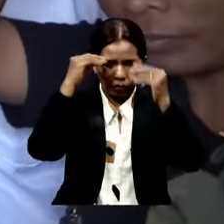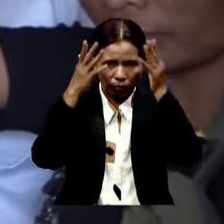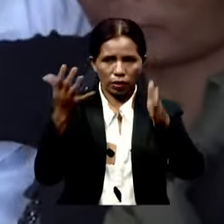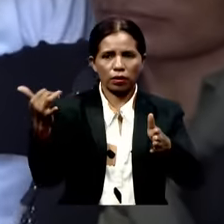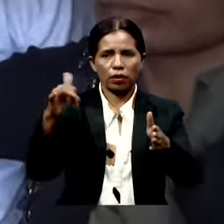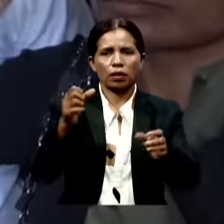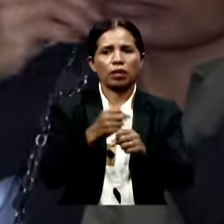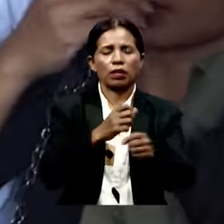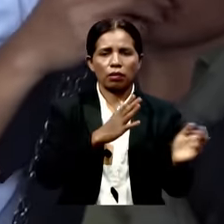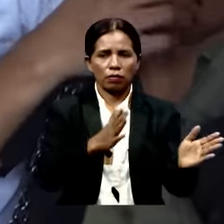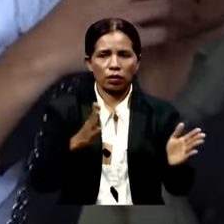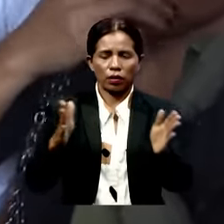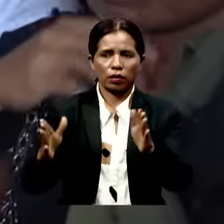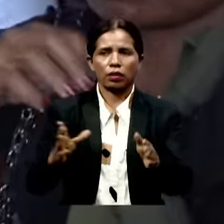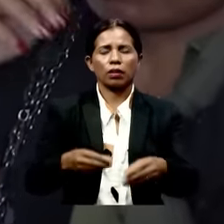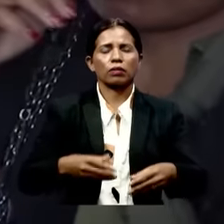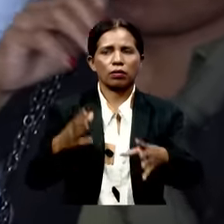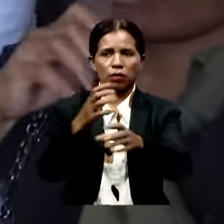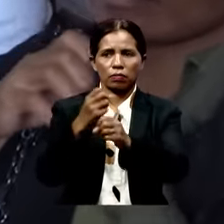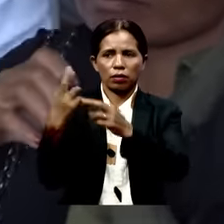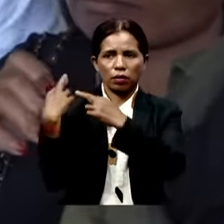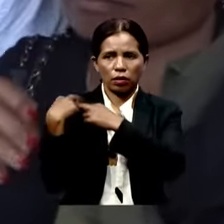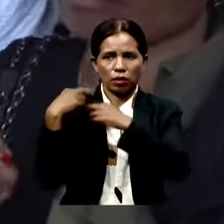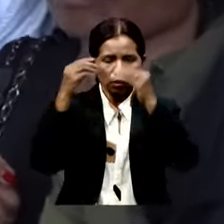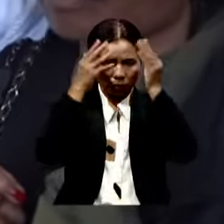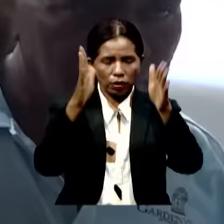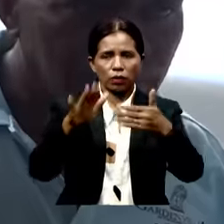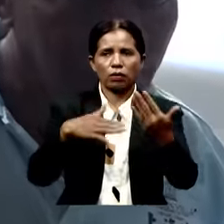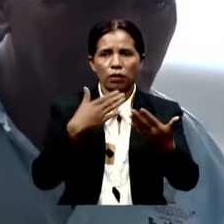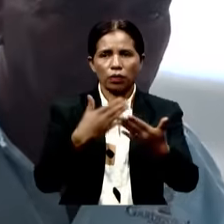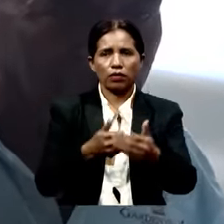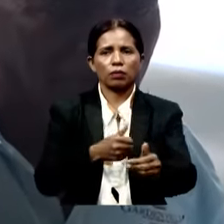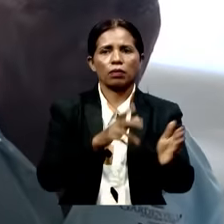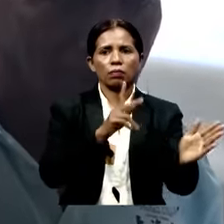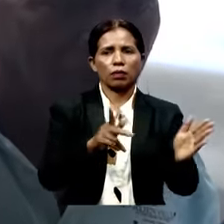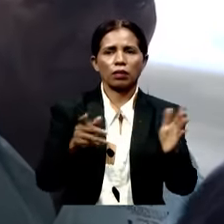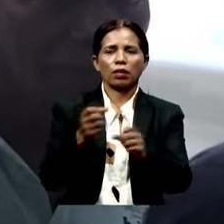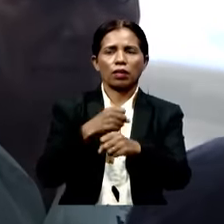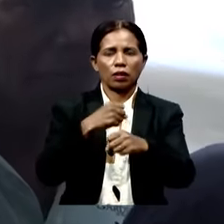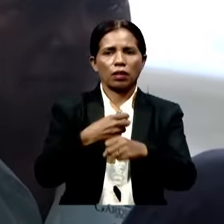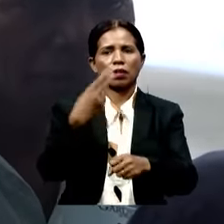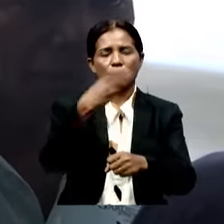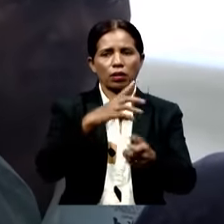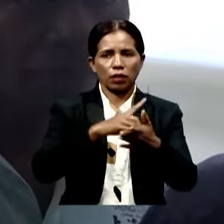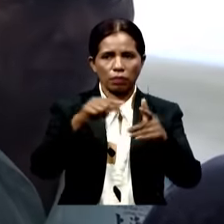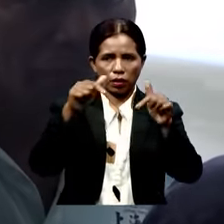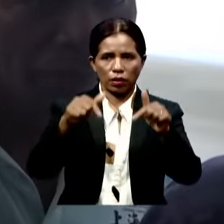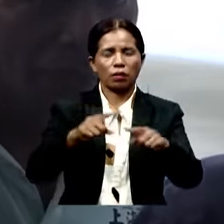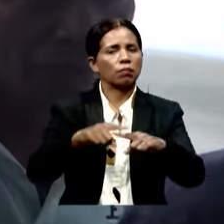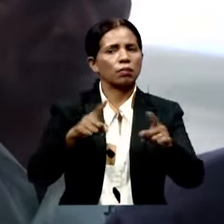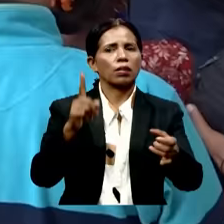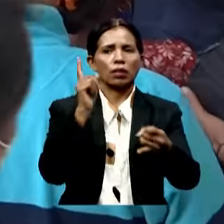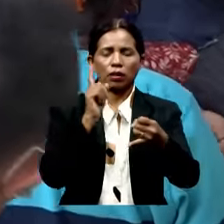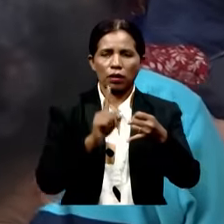ne halo ona preparação ba tomada de posse ba professor Sira ne betuir plano se halao iha quinta semana ne, mai be ikus